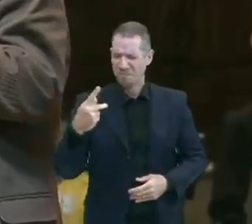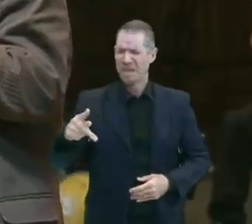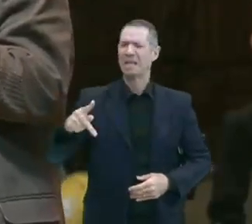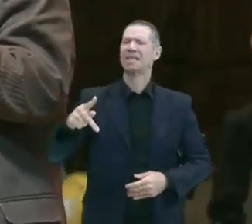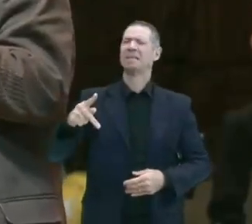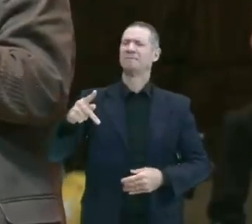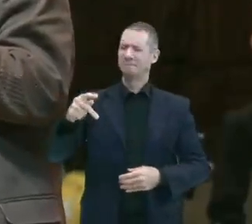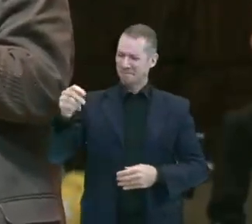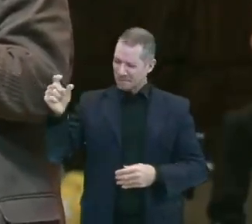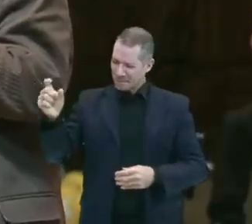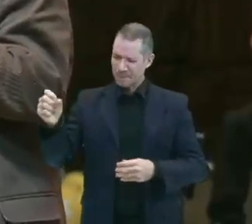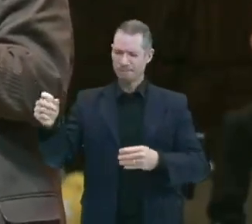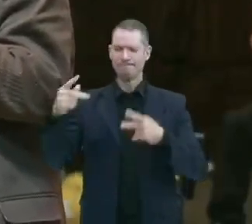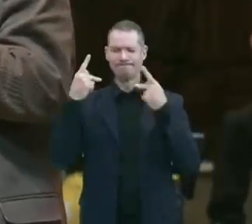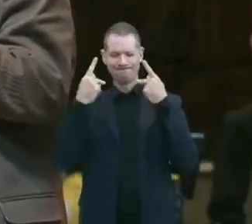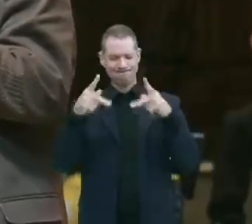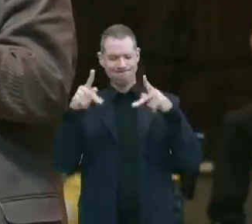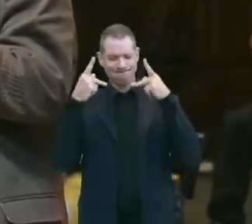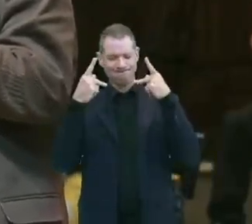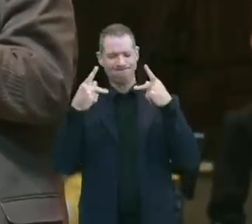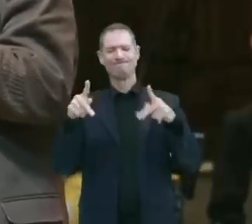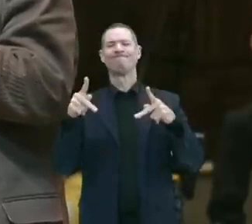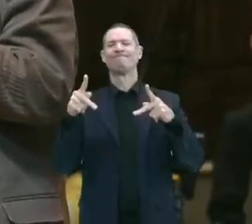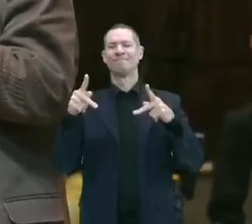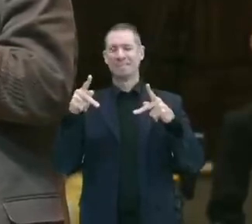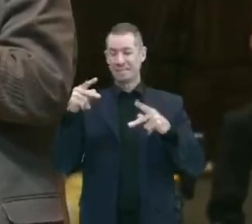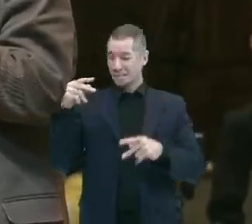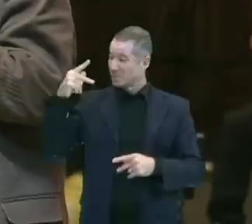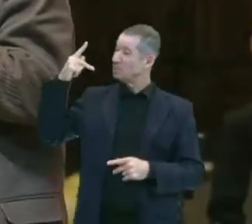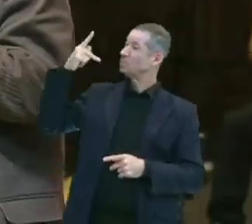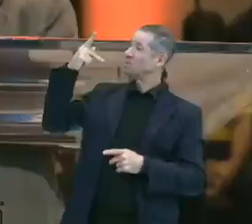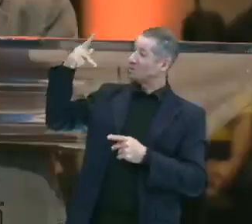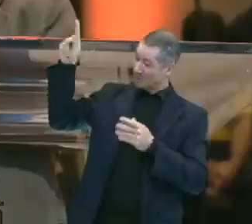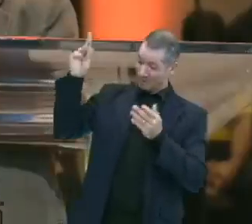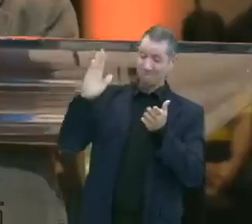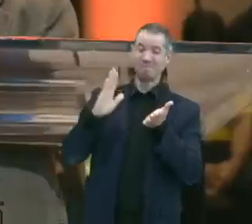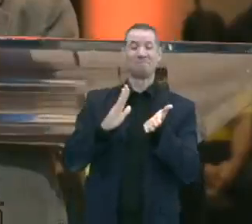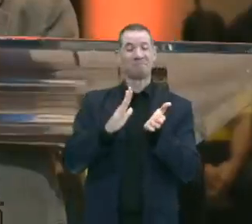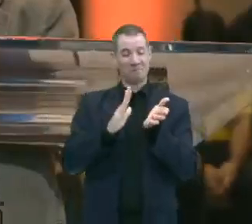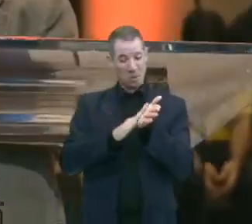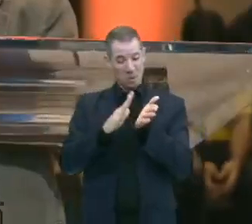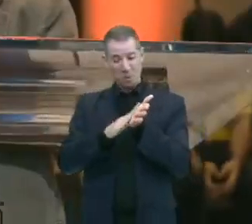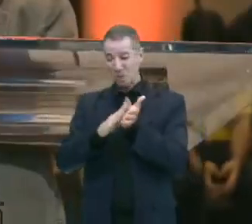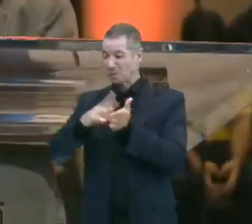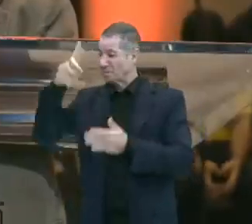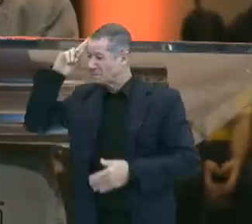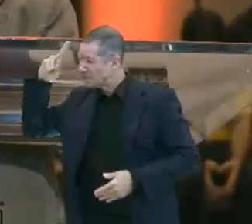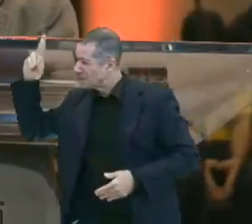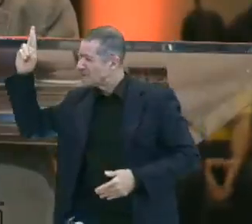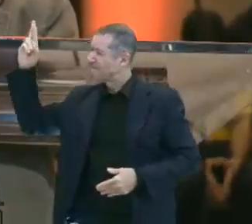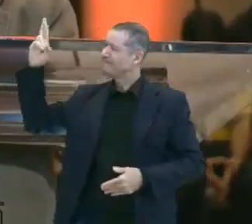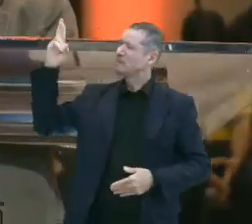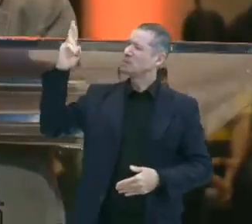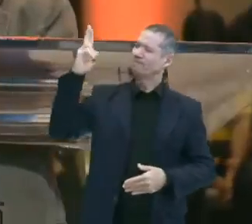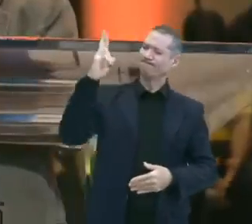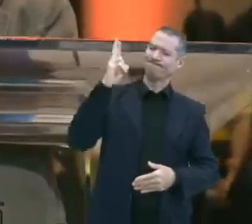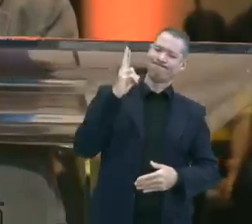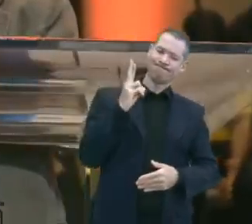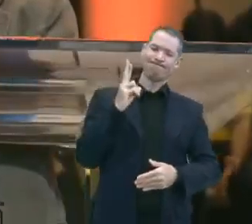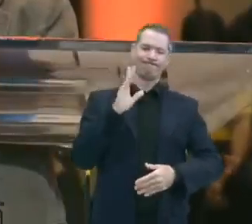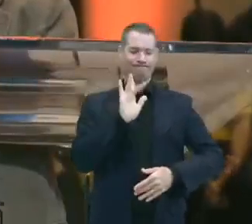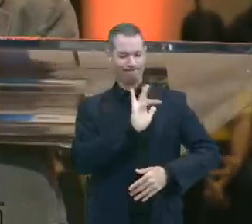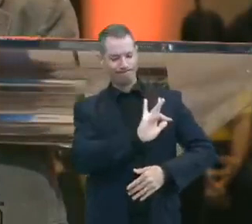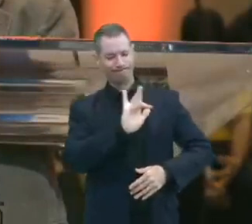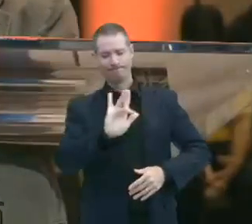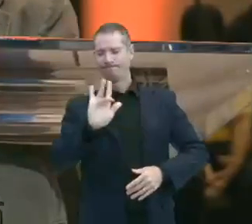que ela vai nos trazer. Ó Deus, que seja segundo o teu propósito, que venha do Senhor e que possa tocar